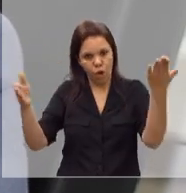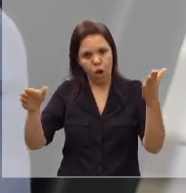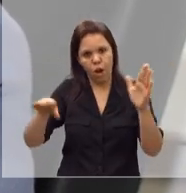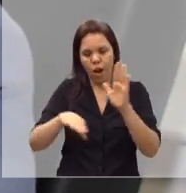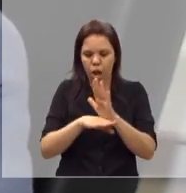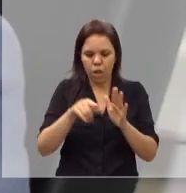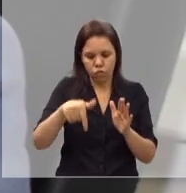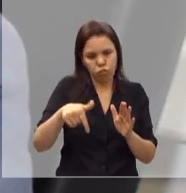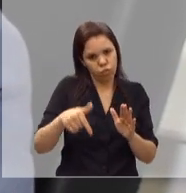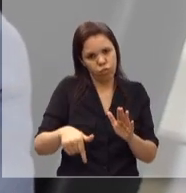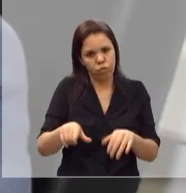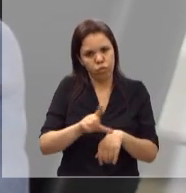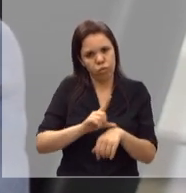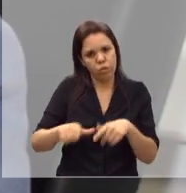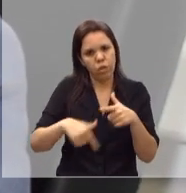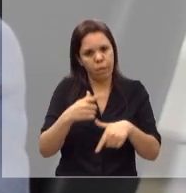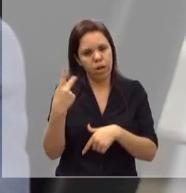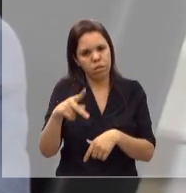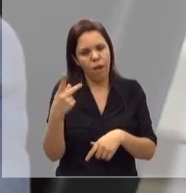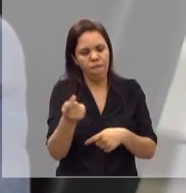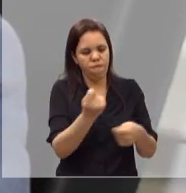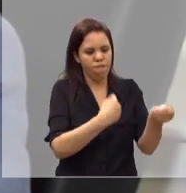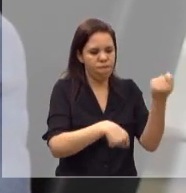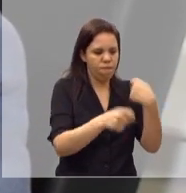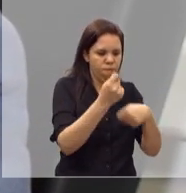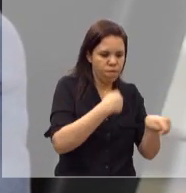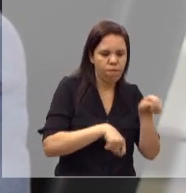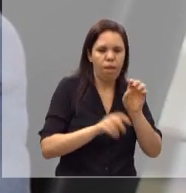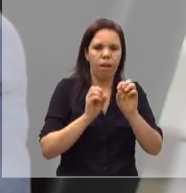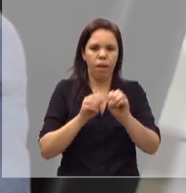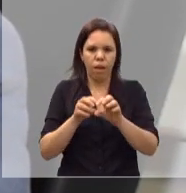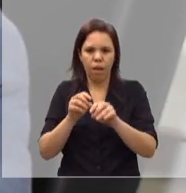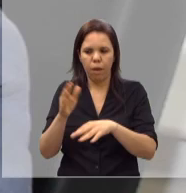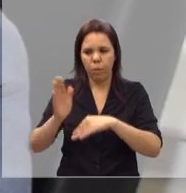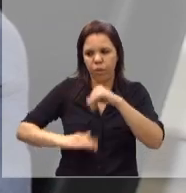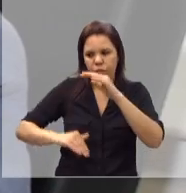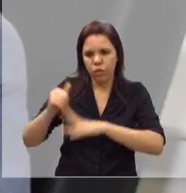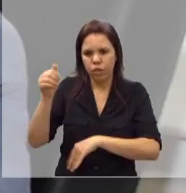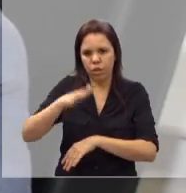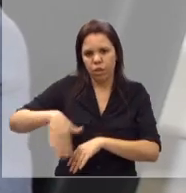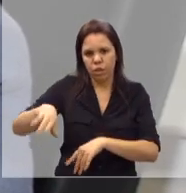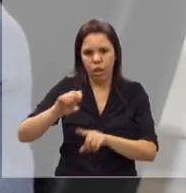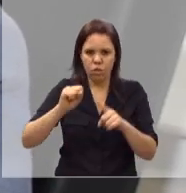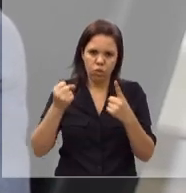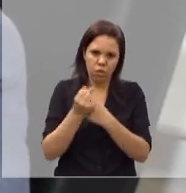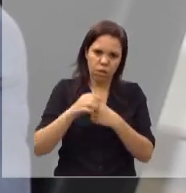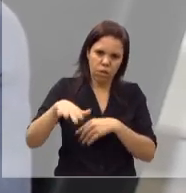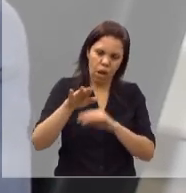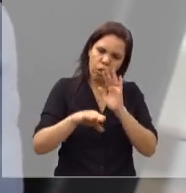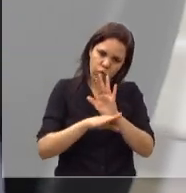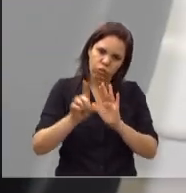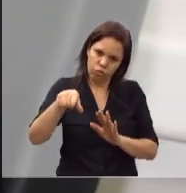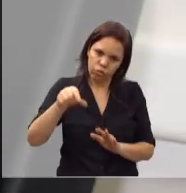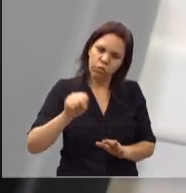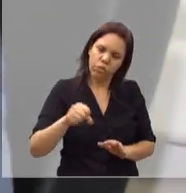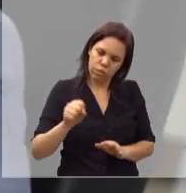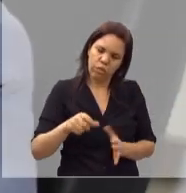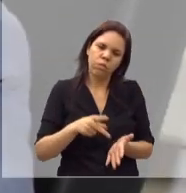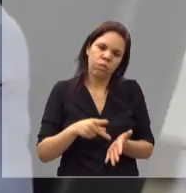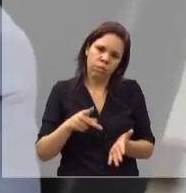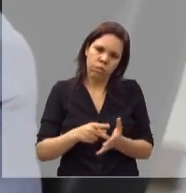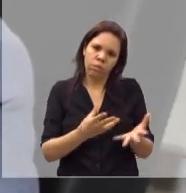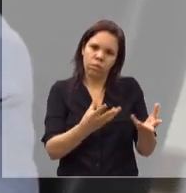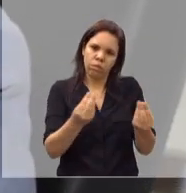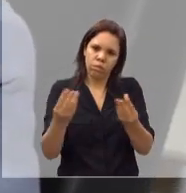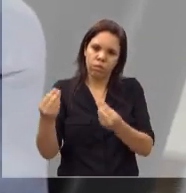legislativa, pessoas aí que são da área da economia, são da área da educação, pessoas que fazem parte da sociedade, ajudam também? Sem dúvida que